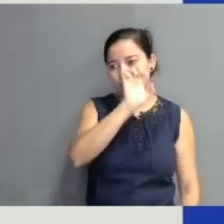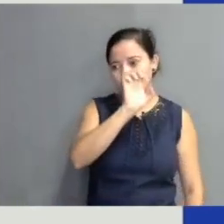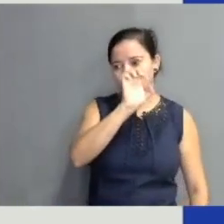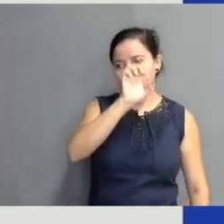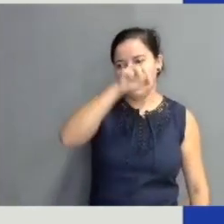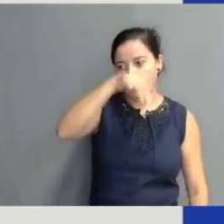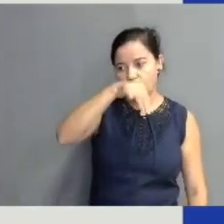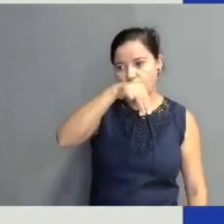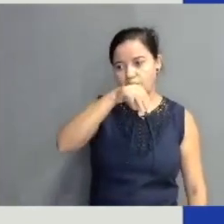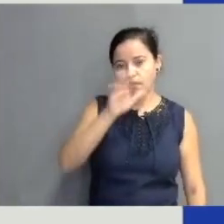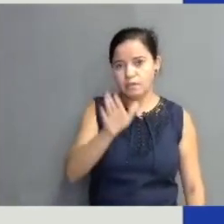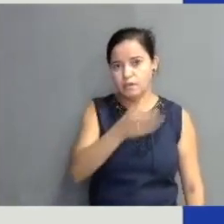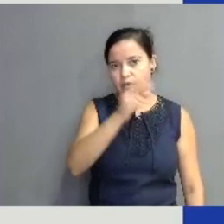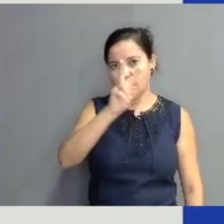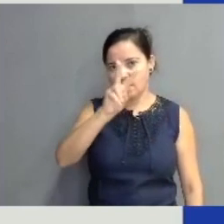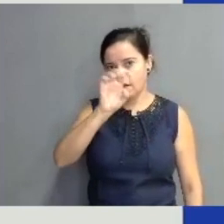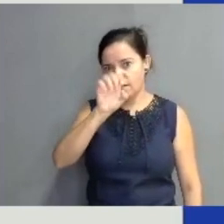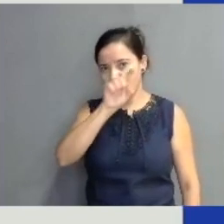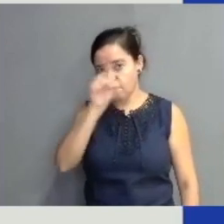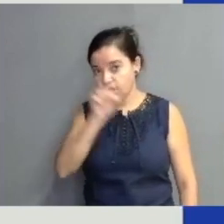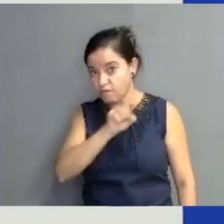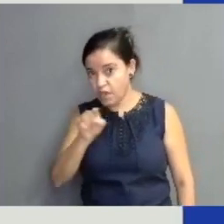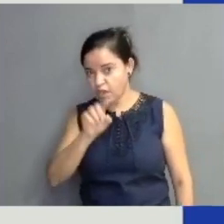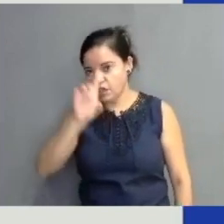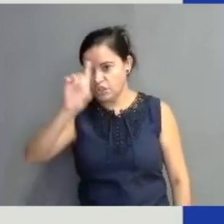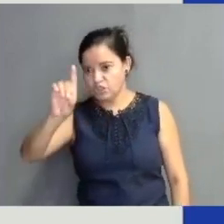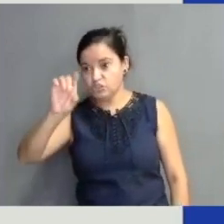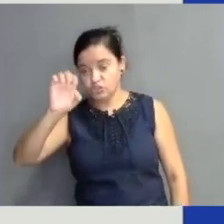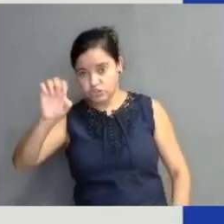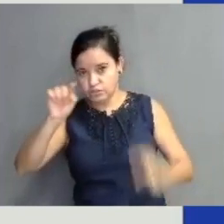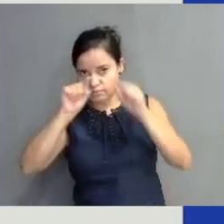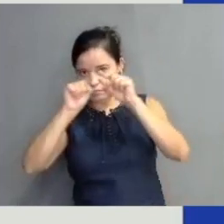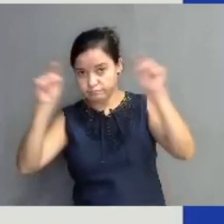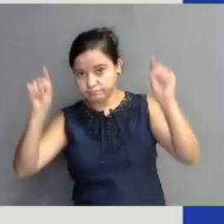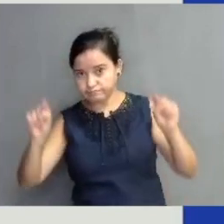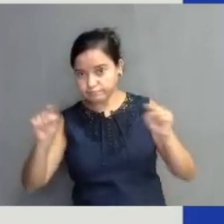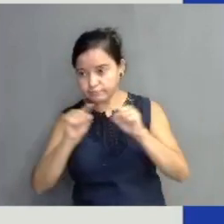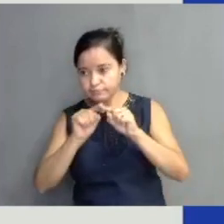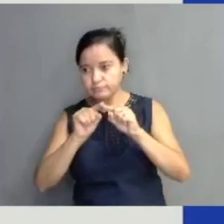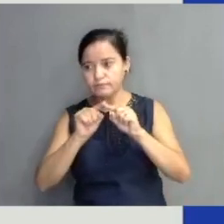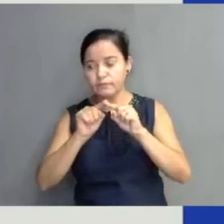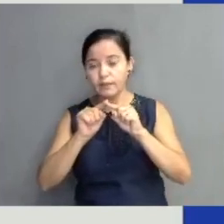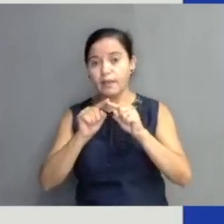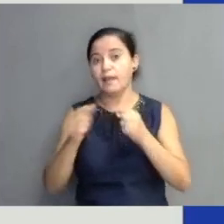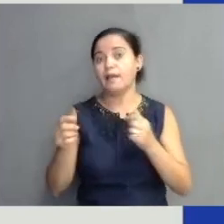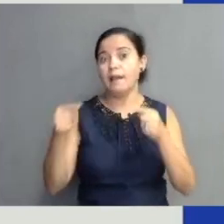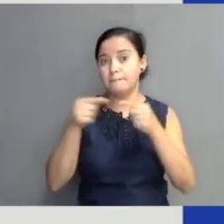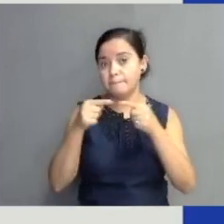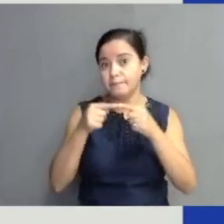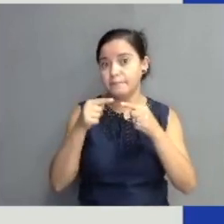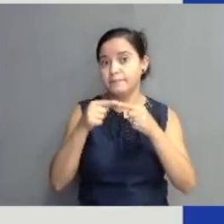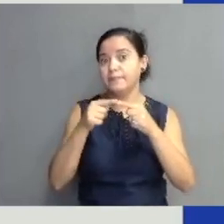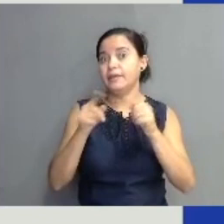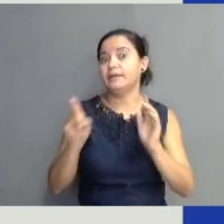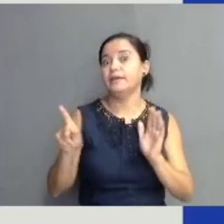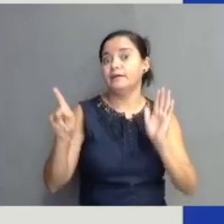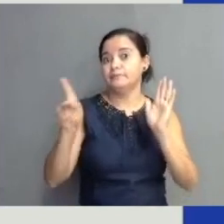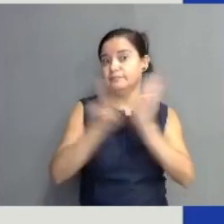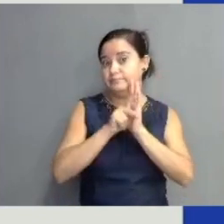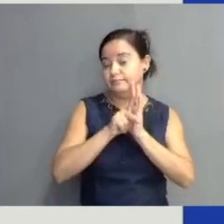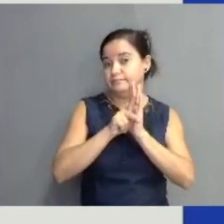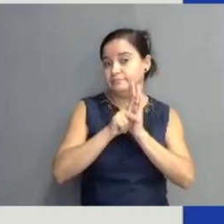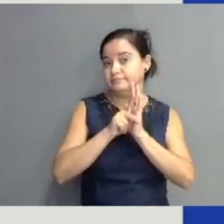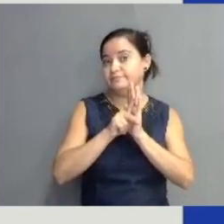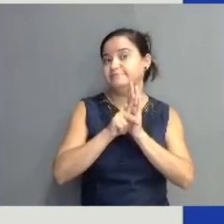pode substituir essa frase no texto por outra locução prepositiva, mantendo o mesmo sentido